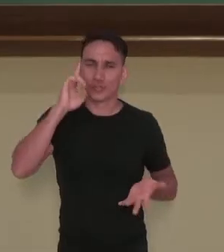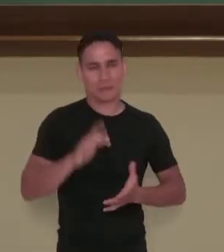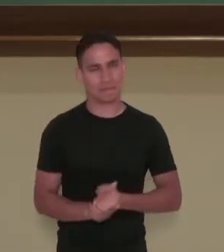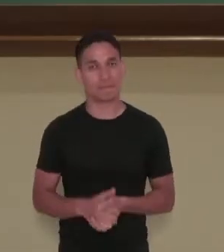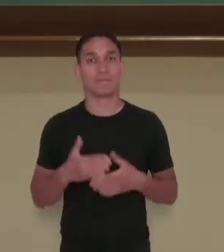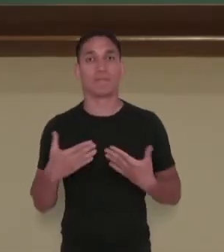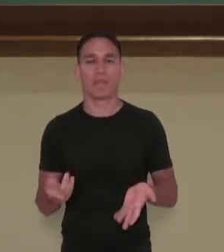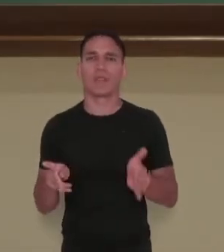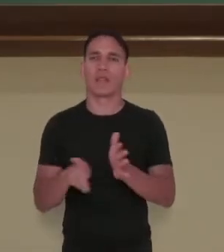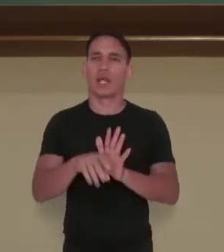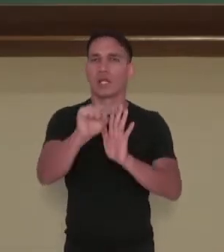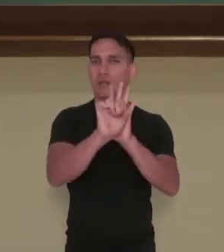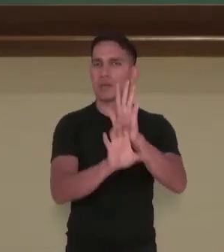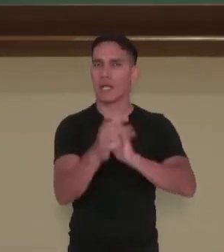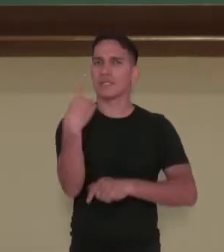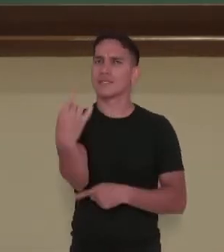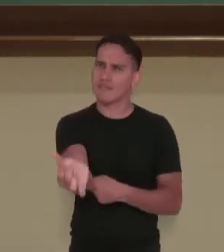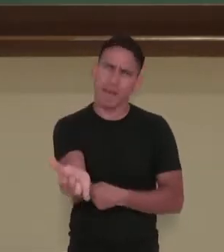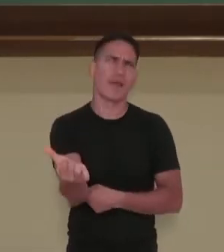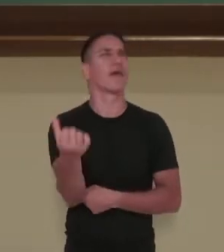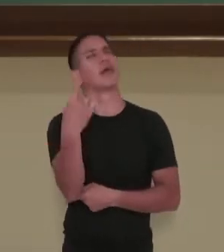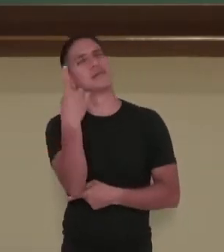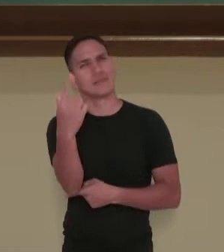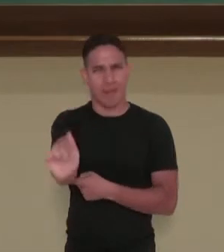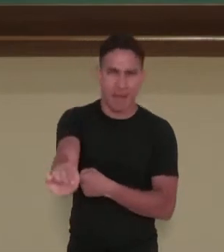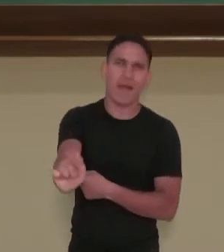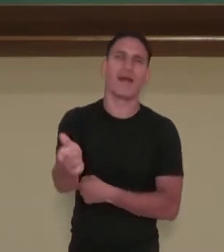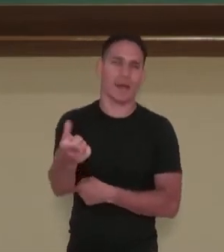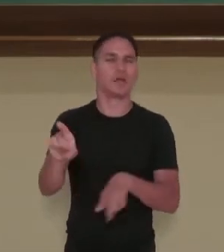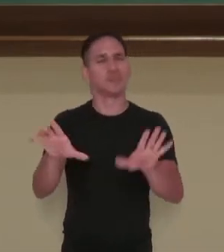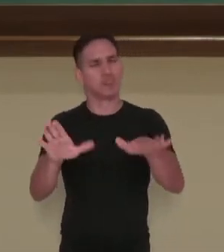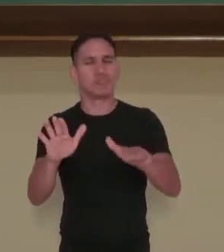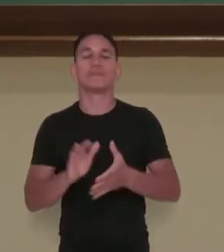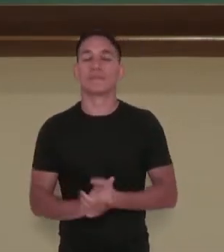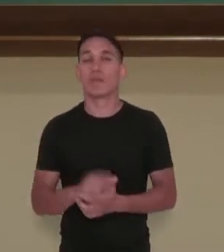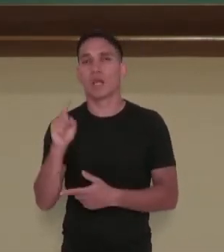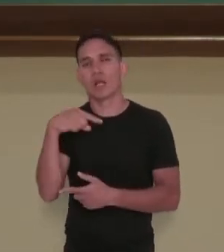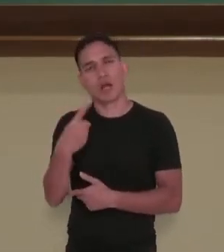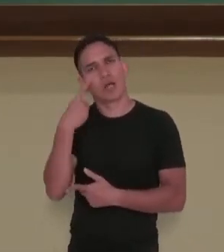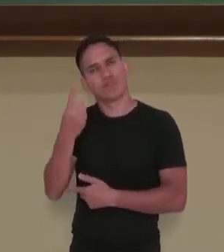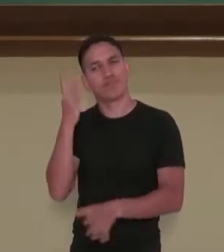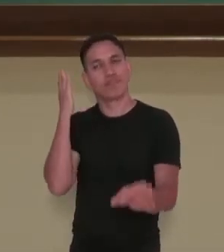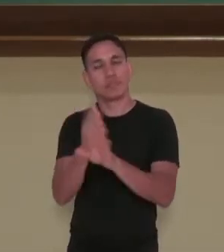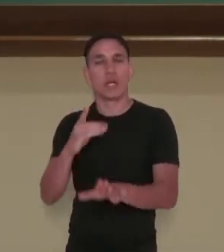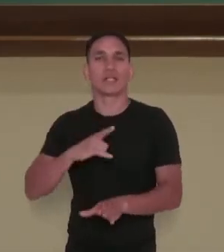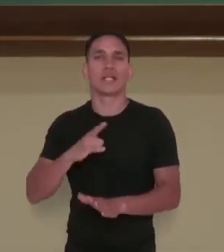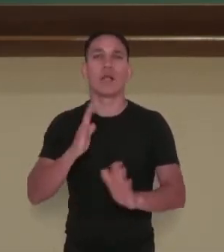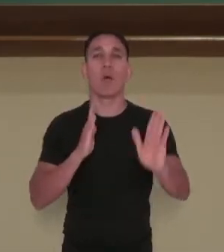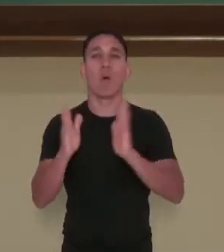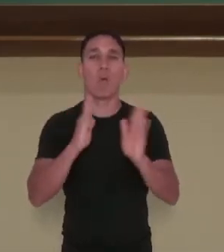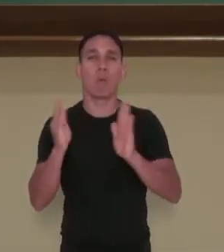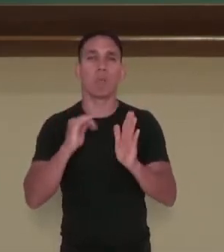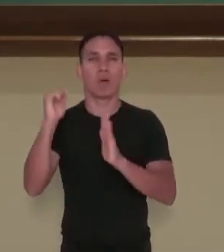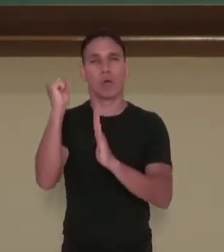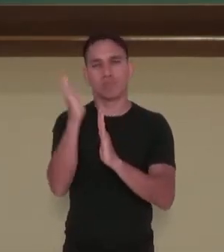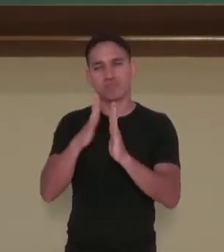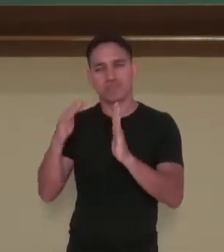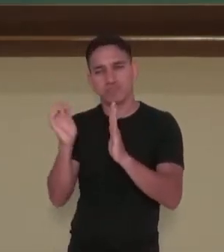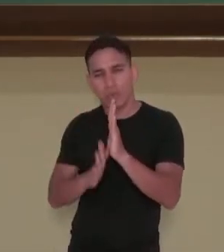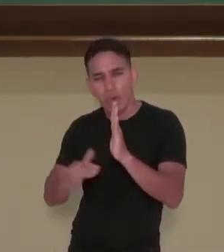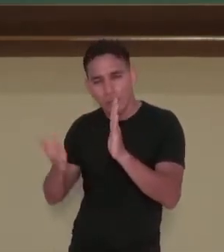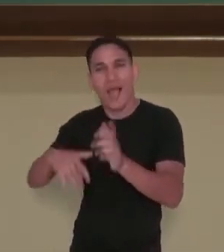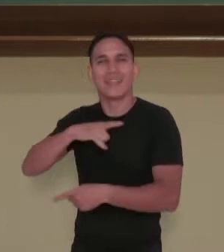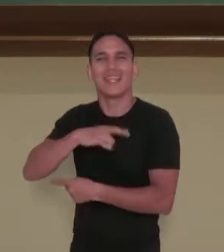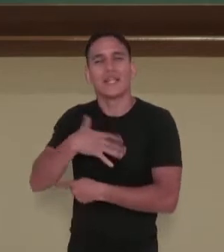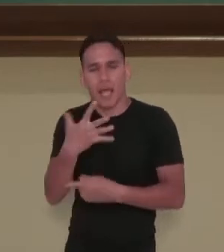no século XVI, XVII, nós vamos ter ali o barroco, que vai trabalhar com